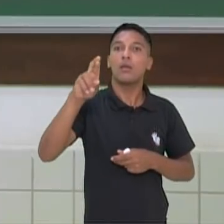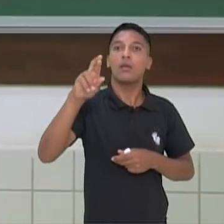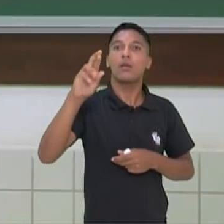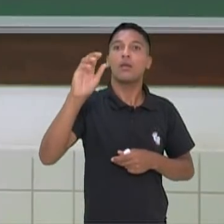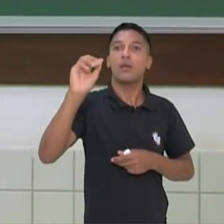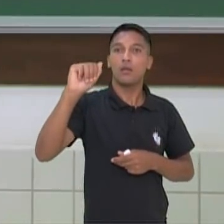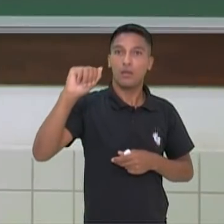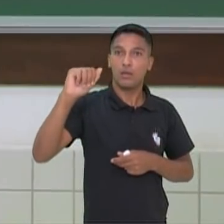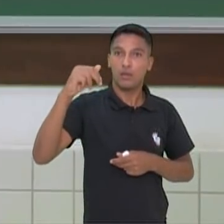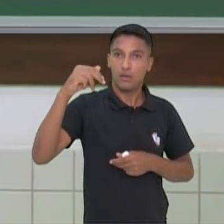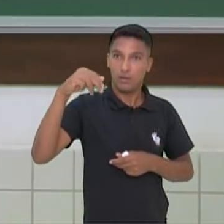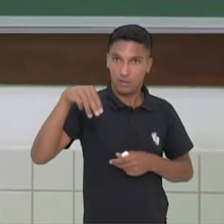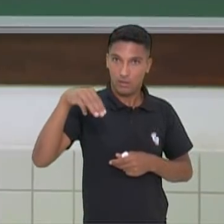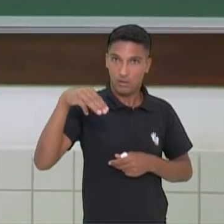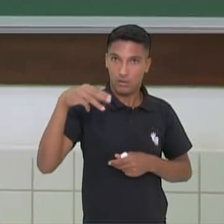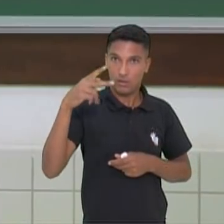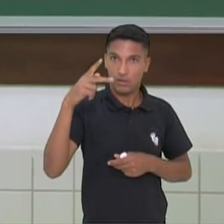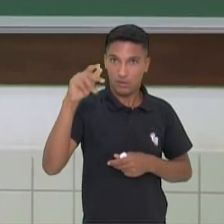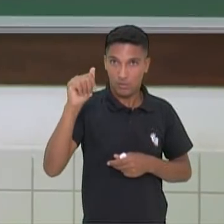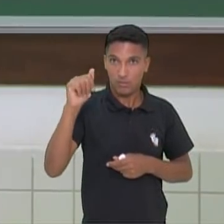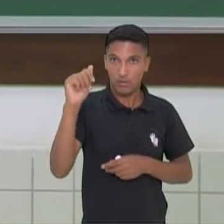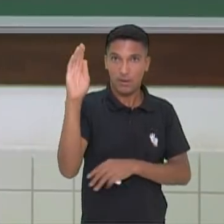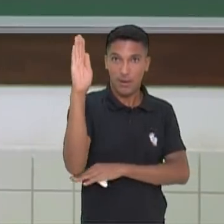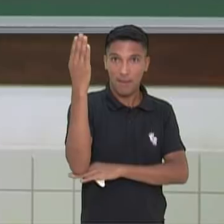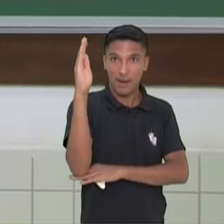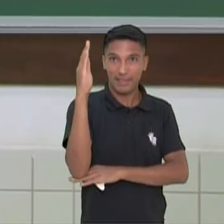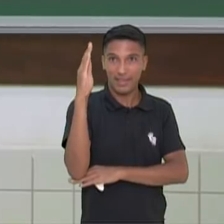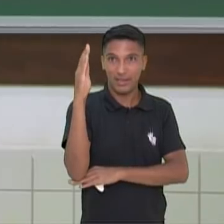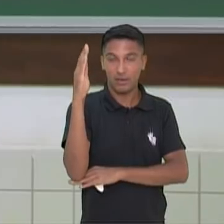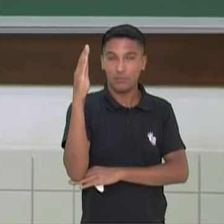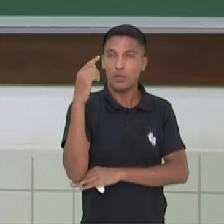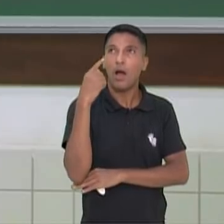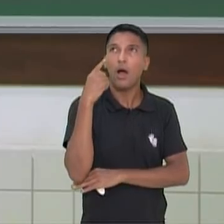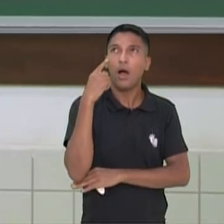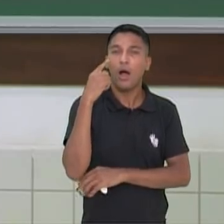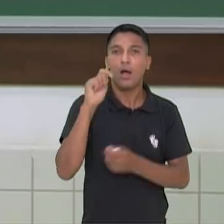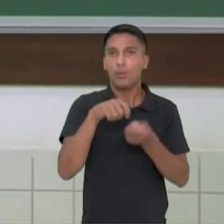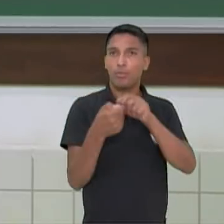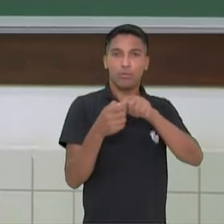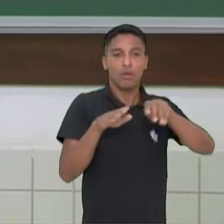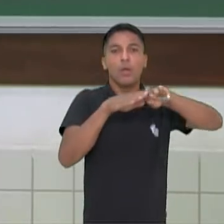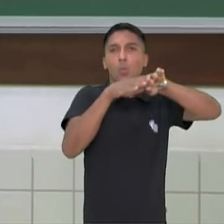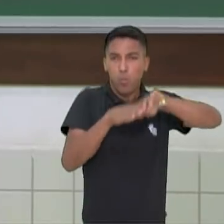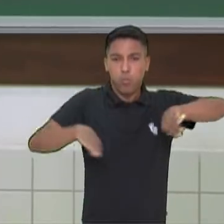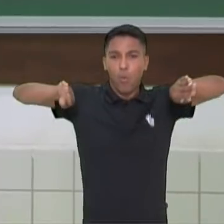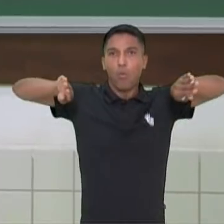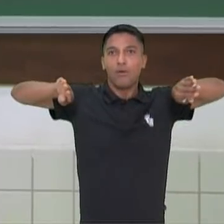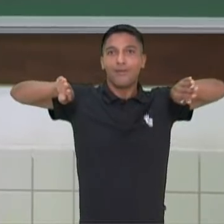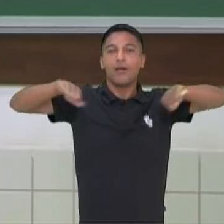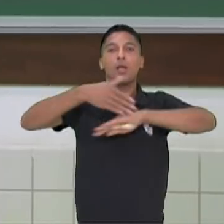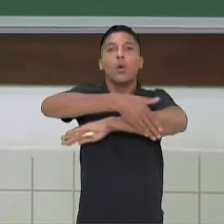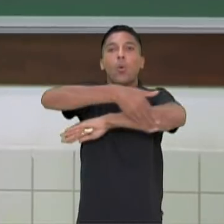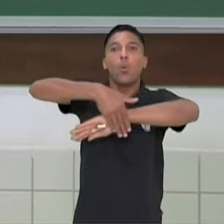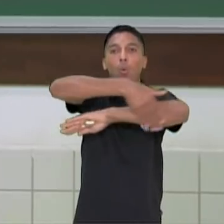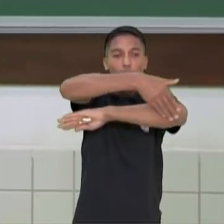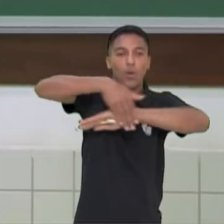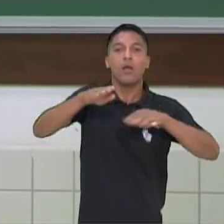mistura daí, também tem essa questão da piscina um pouco, né, mas leva para dentro da pista